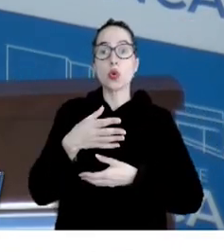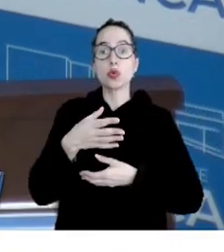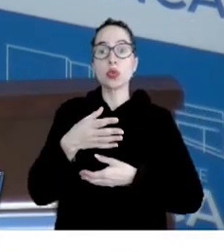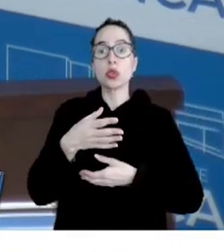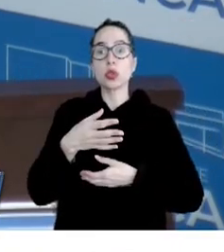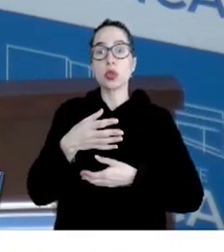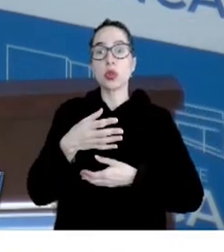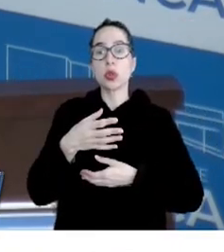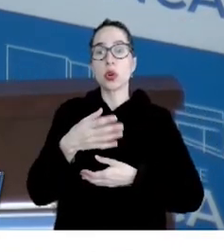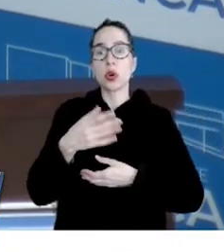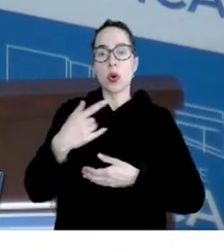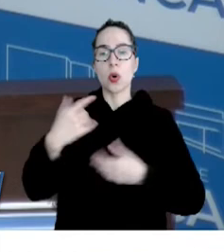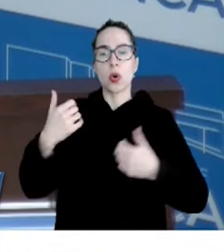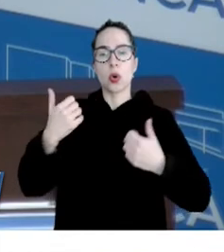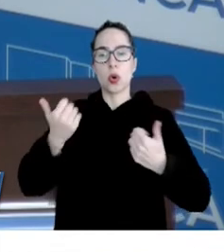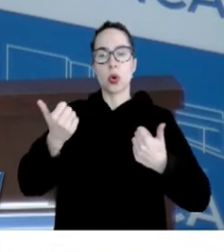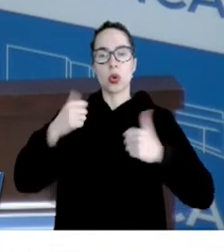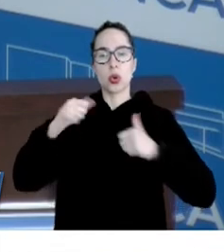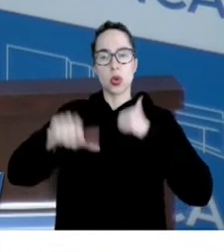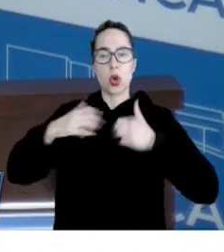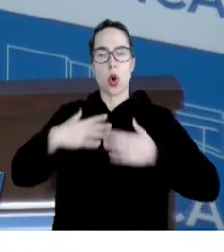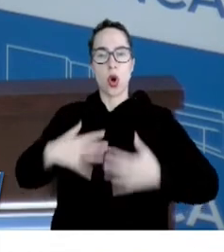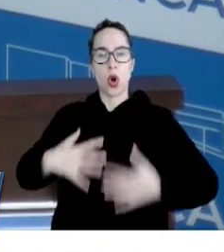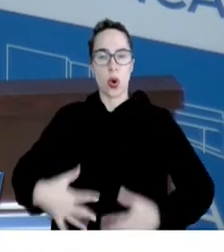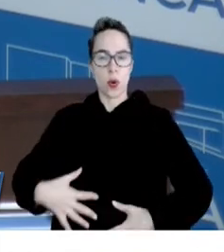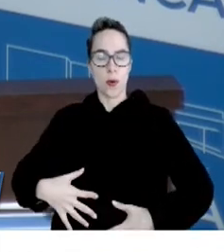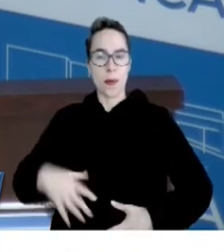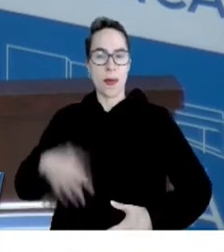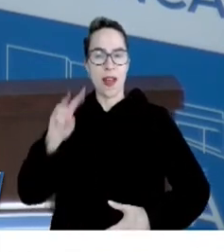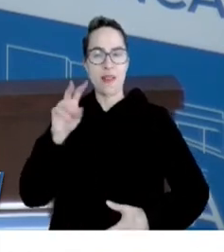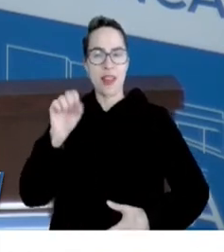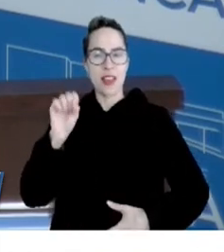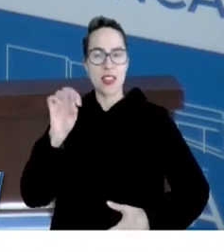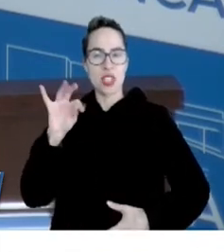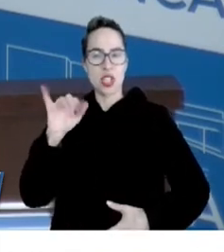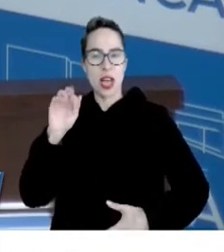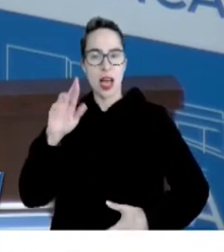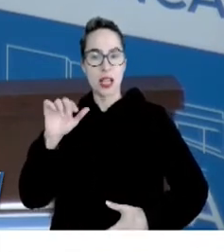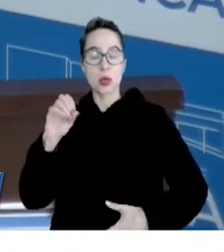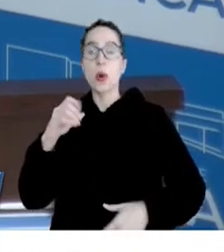vestiário para aquele pessoal estar praticando esse esporte,